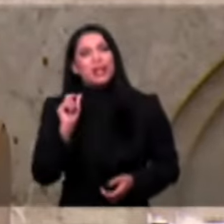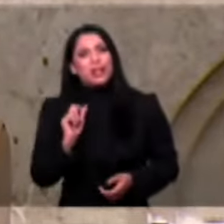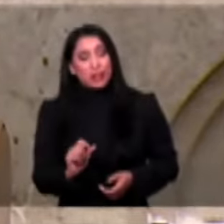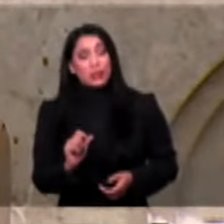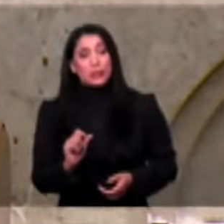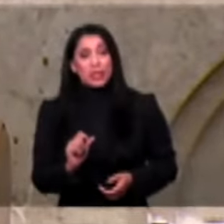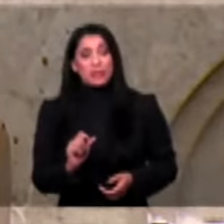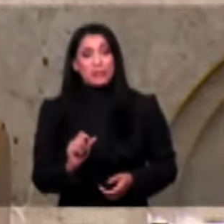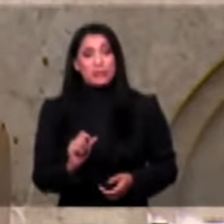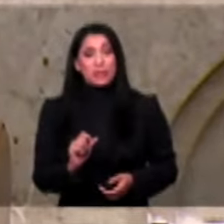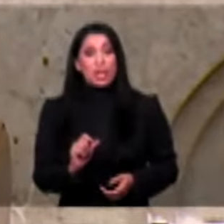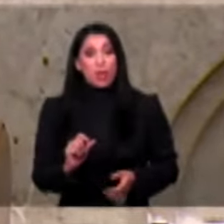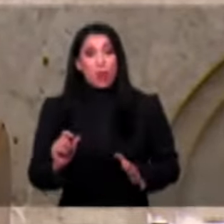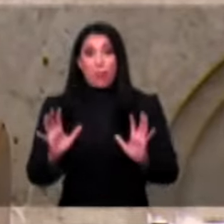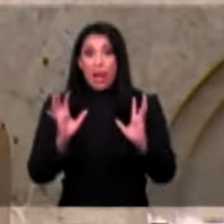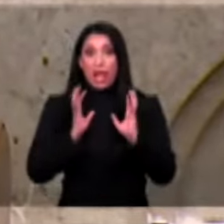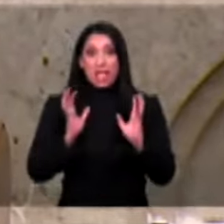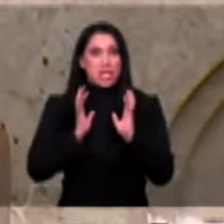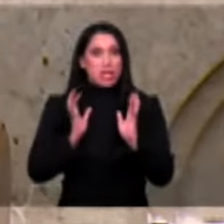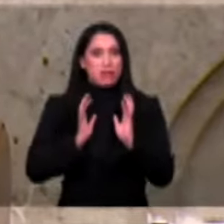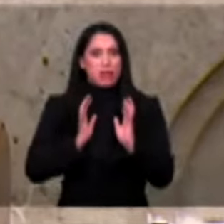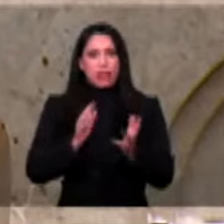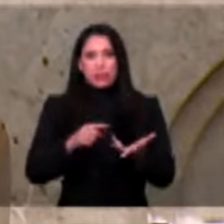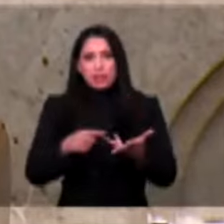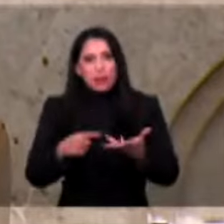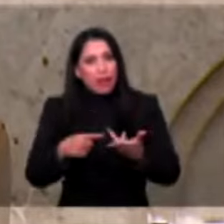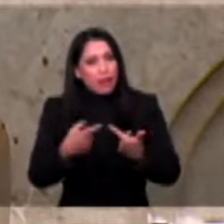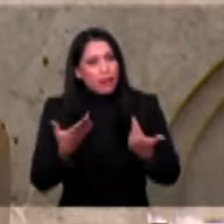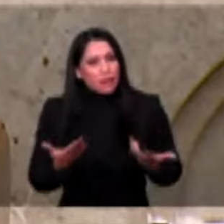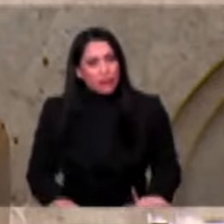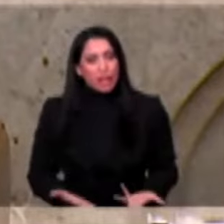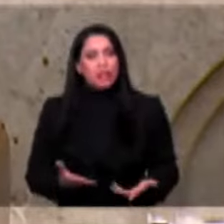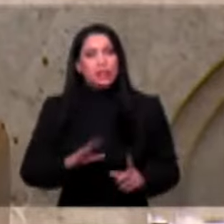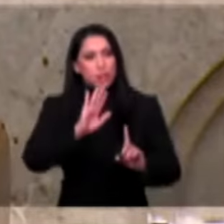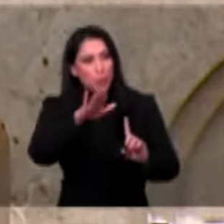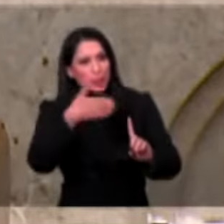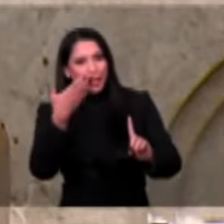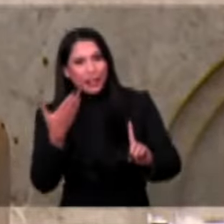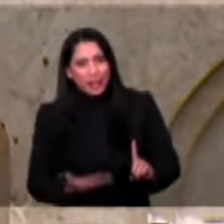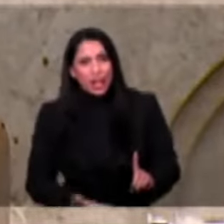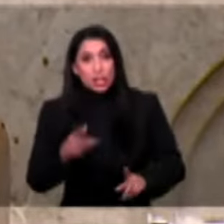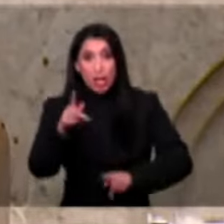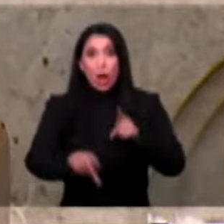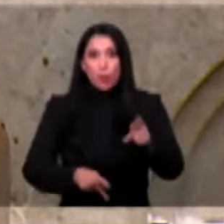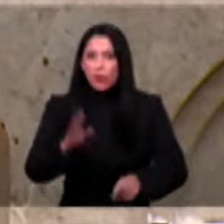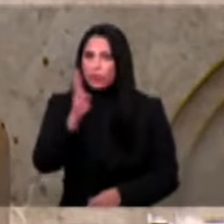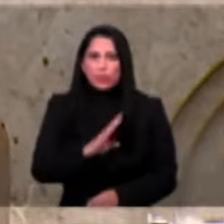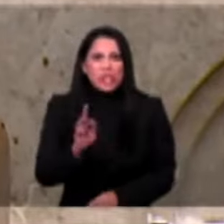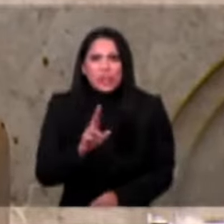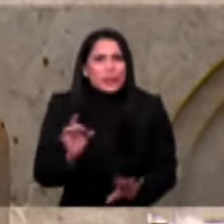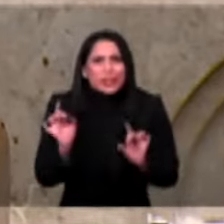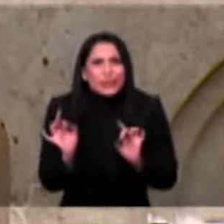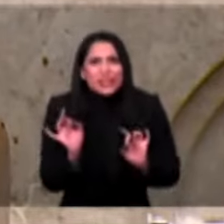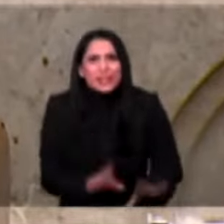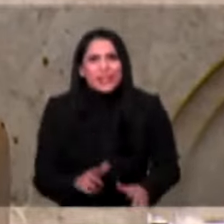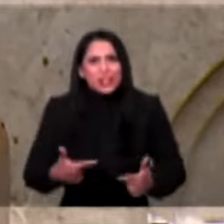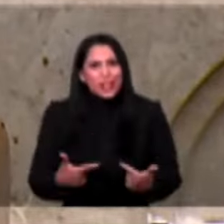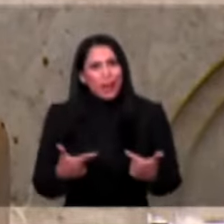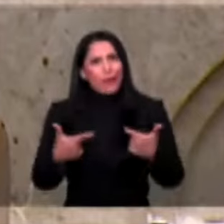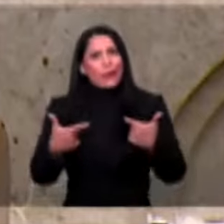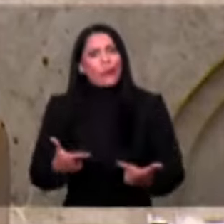de suas grandes riquezas, presto homenagem ao povo brasileiro que não desiste da luta pela